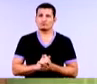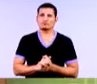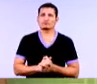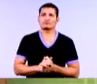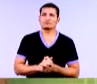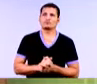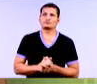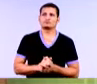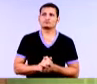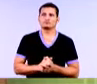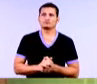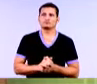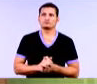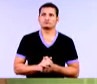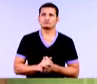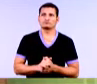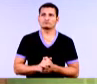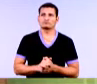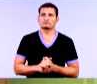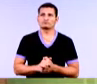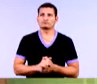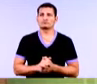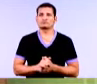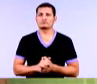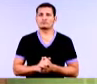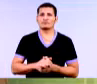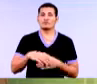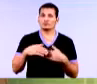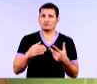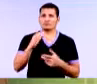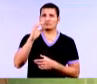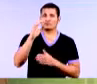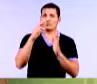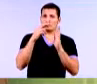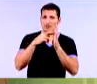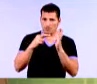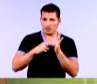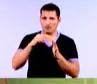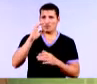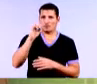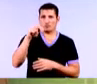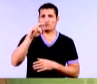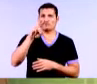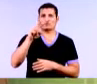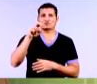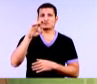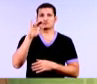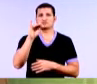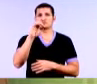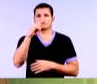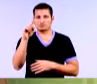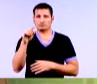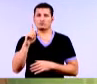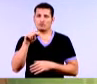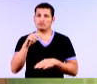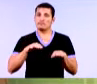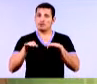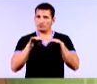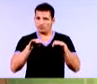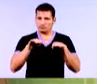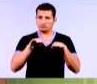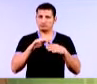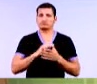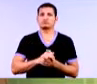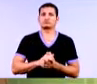caso, nessa questão da convenção, a gente segue um padrão internacional. Por exemplo, em Java, a gente